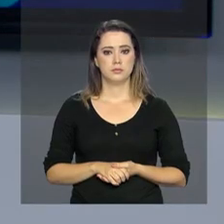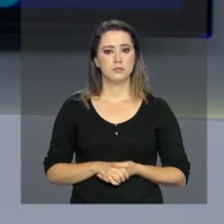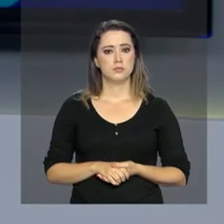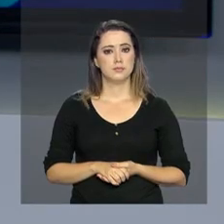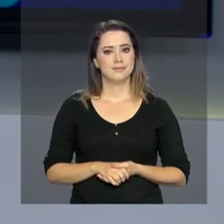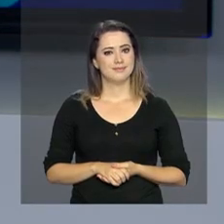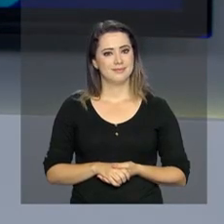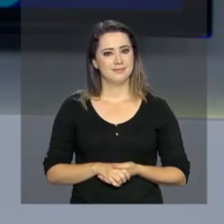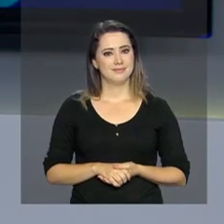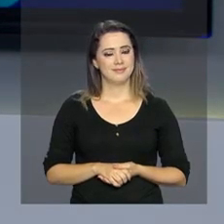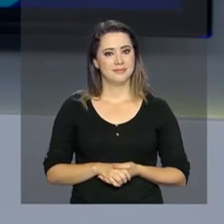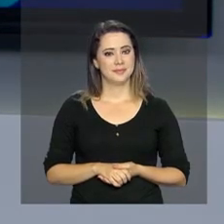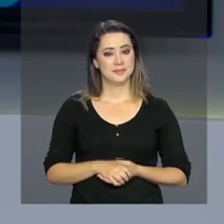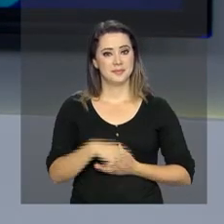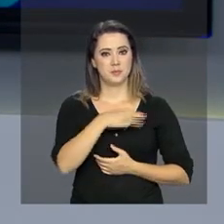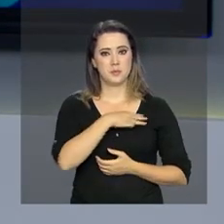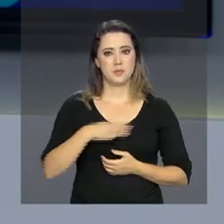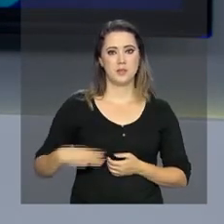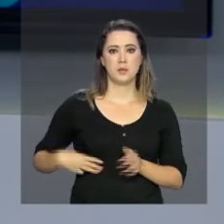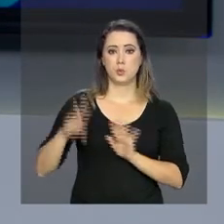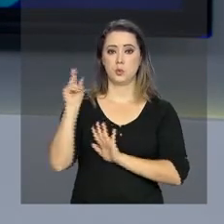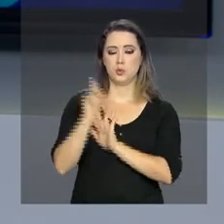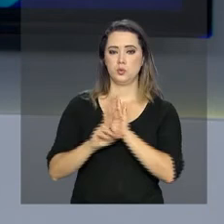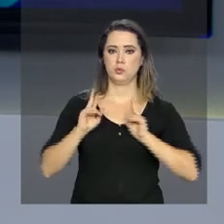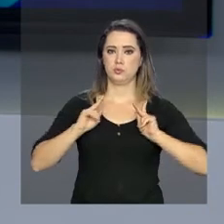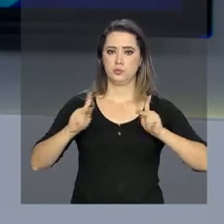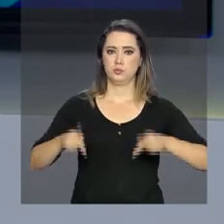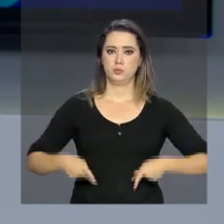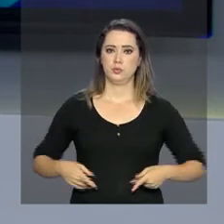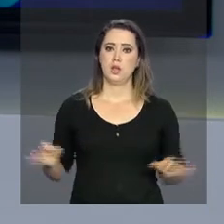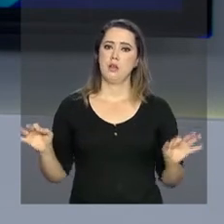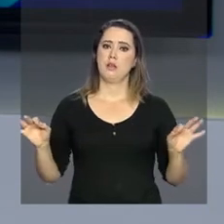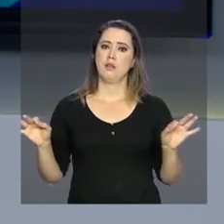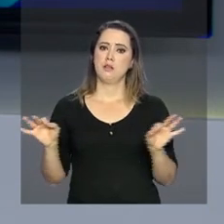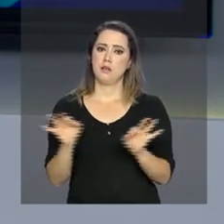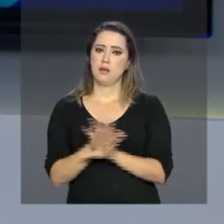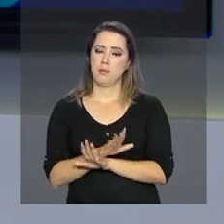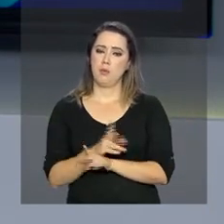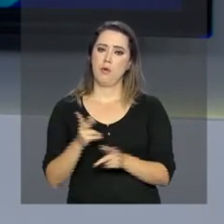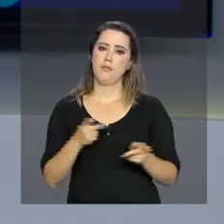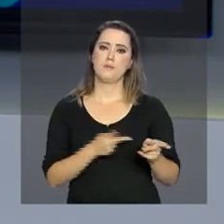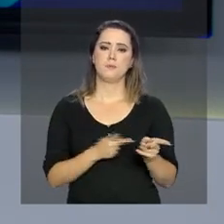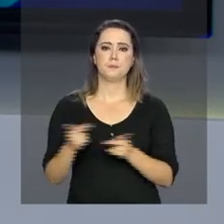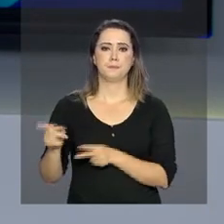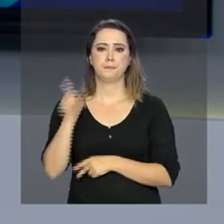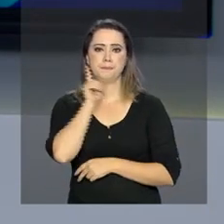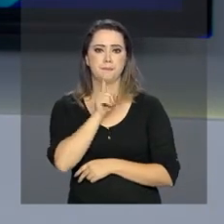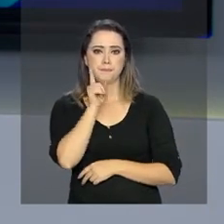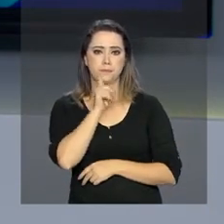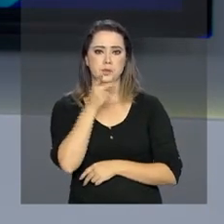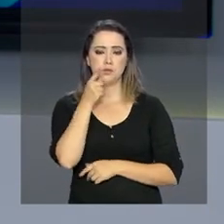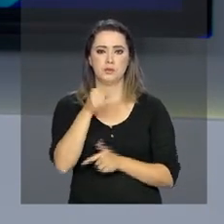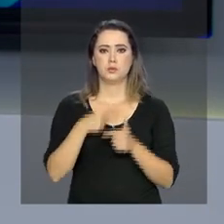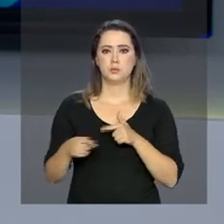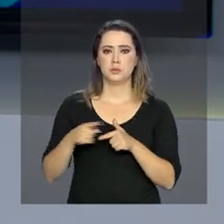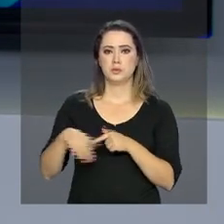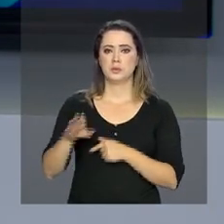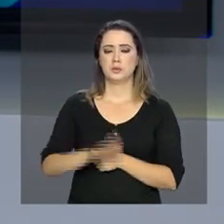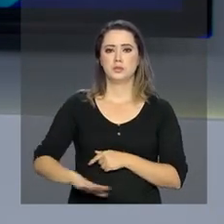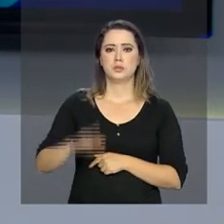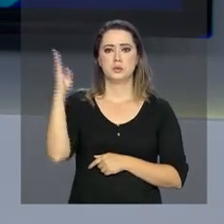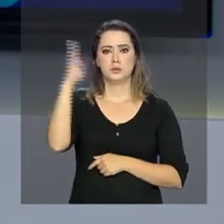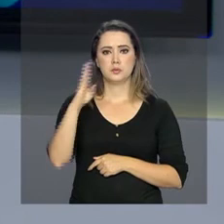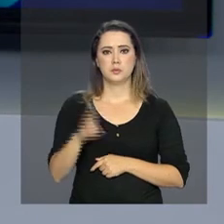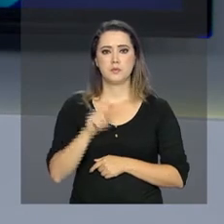o ministro dos direitos humanos gustavo rocha encerrou hoje a visita aos estados unidos ele tratou da questão das crianças brasileiras